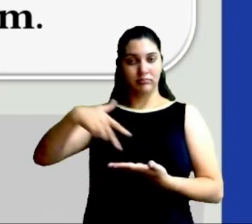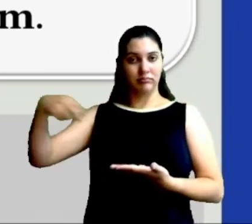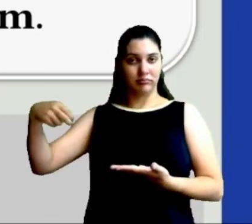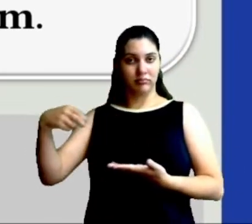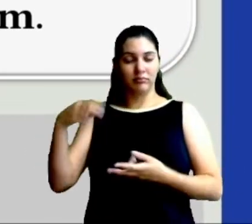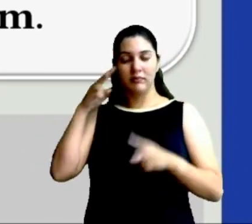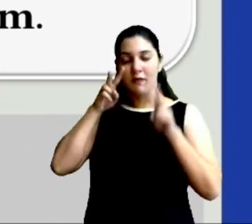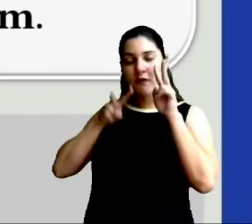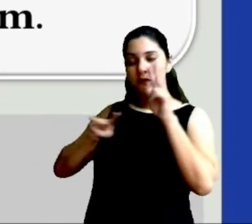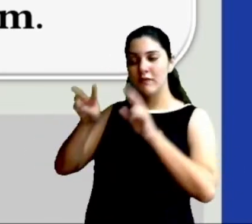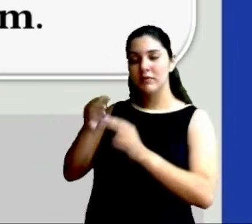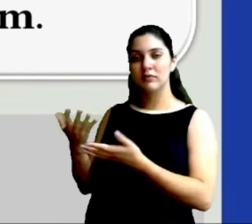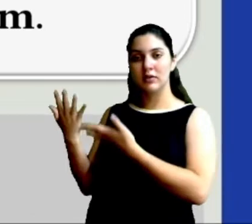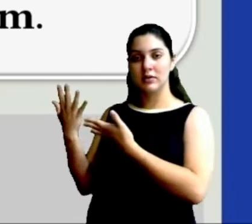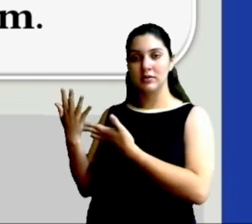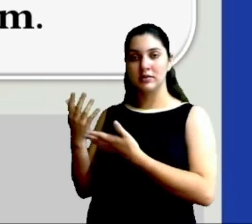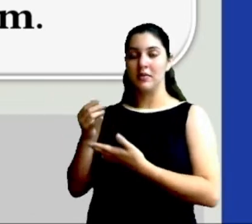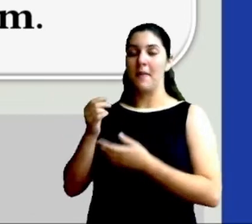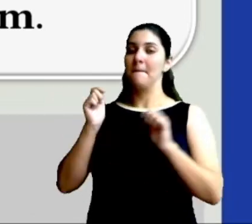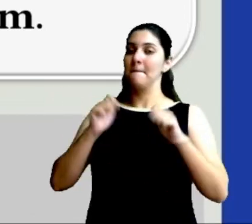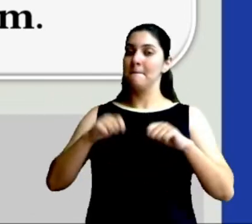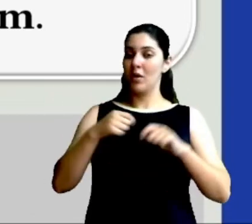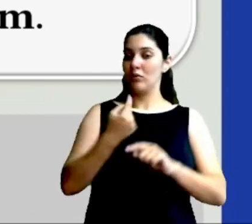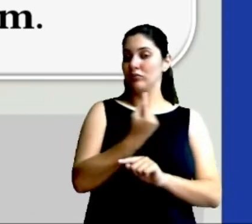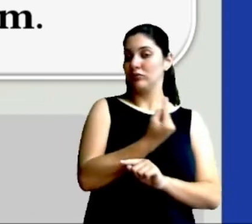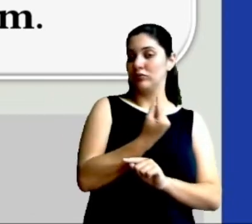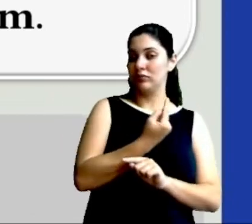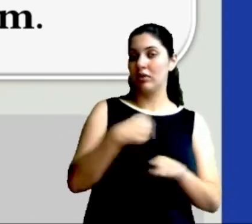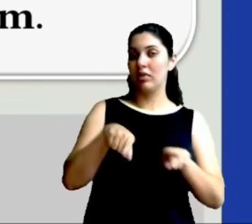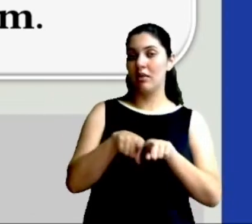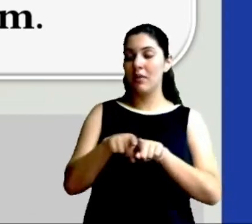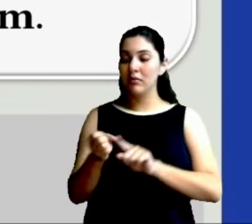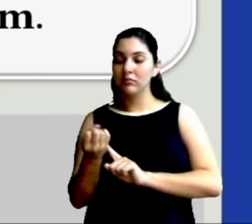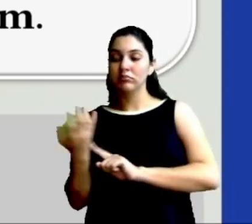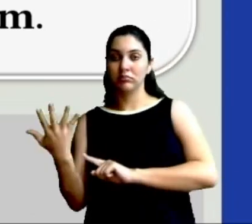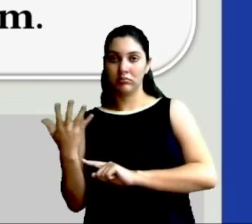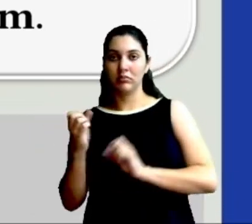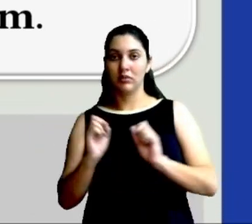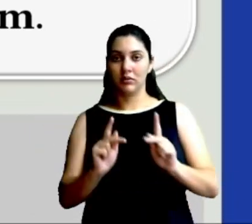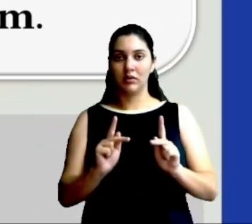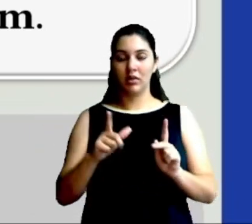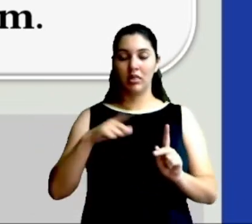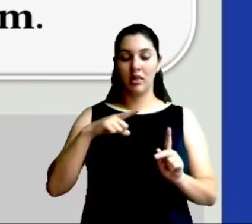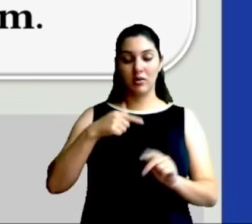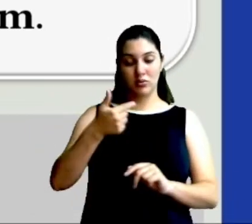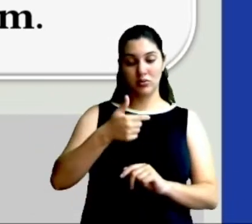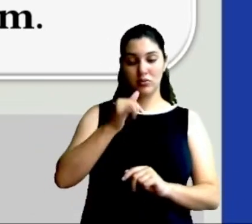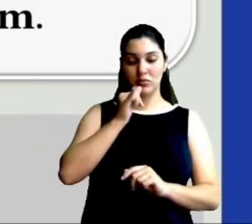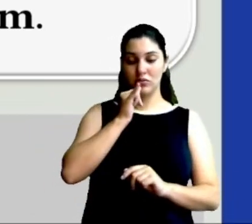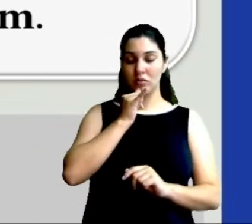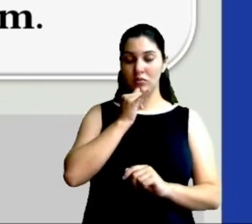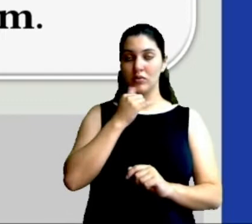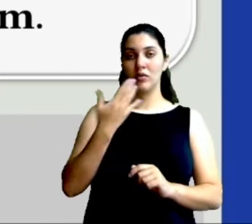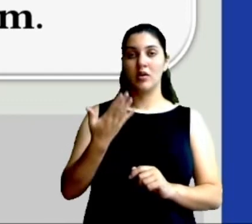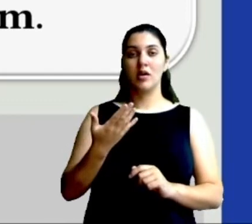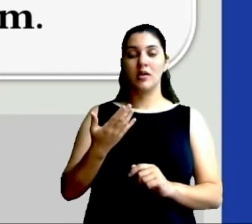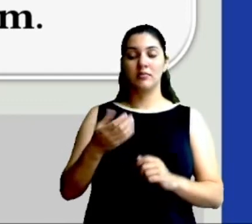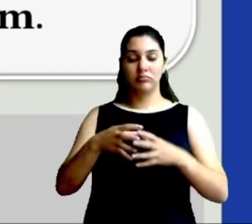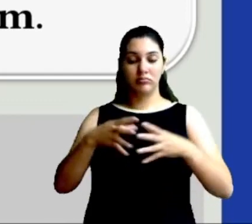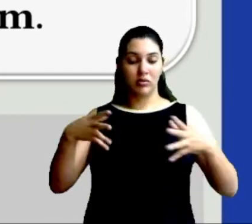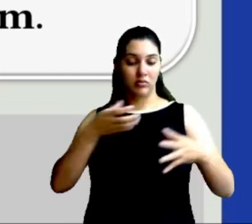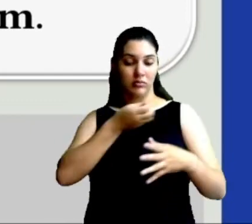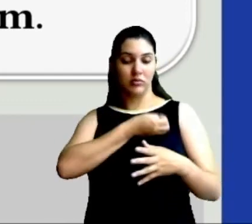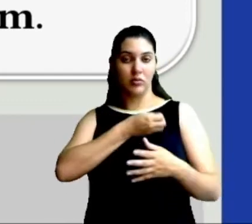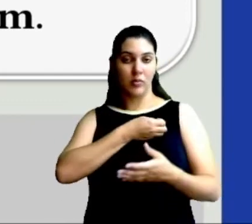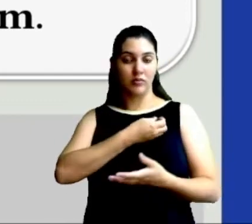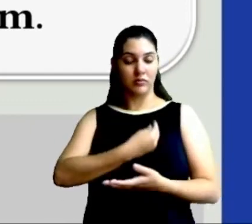olhadinha nisso aí, que ele tanto vai ficar no singular quanto no plural, tá? E no segundo exemplo, o grande número dos presentes